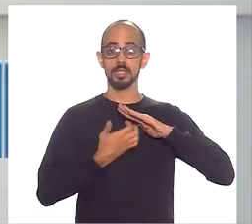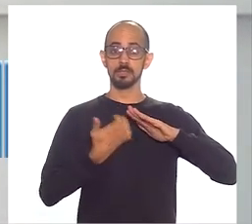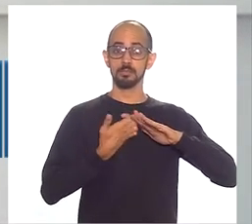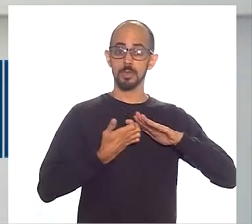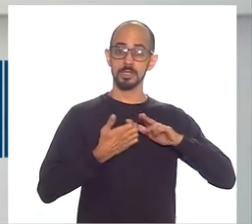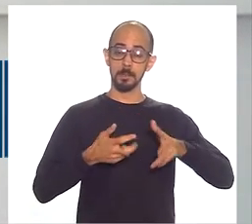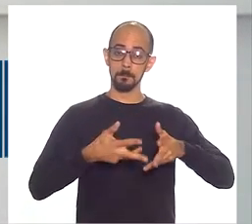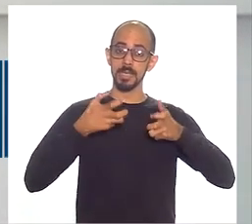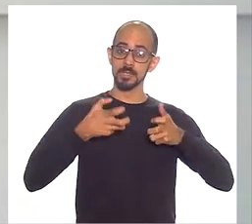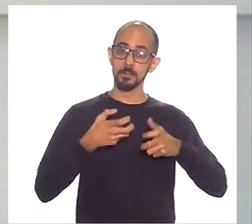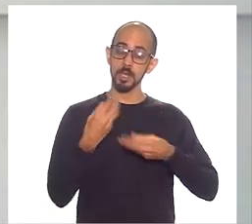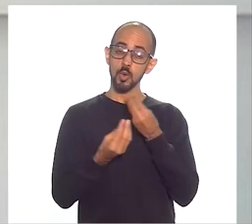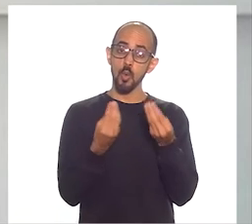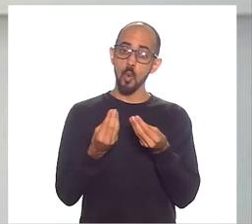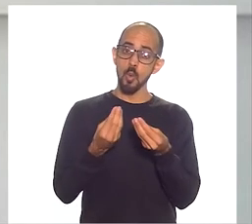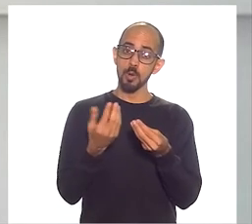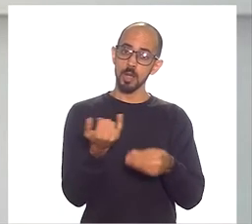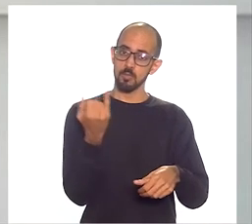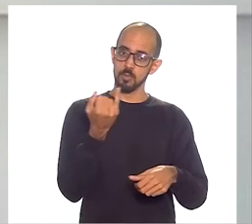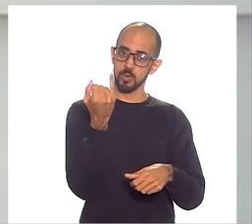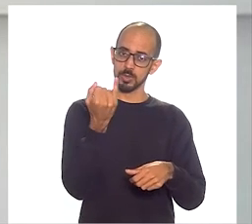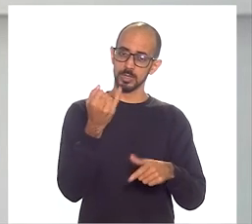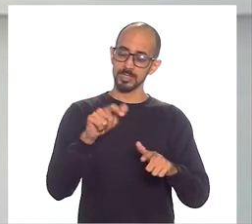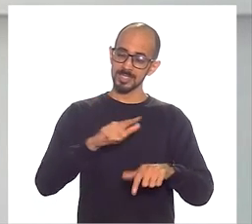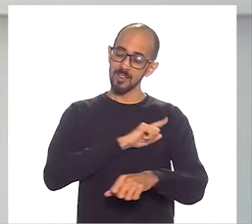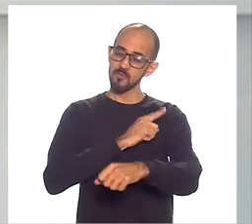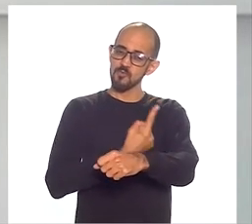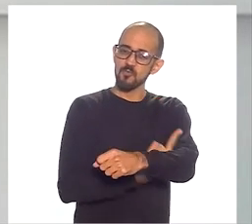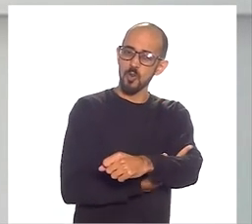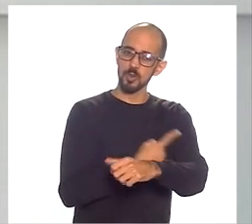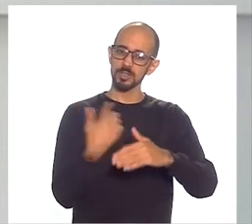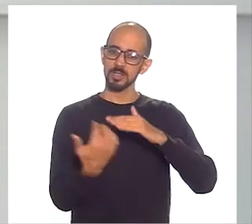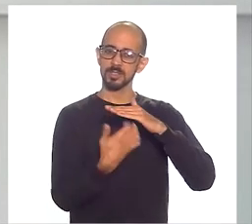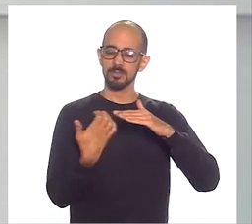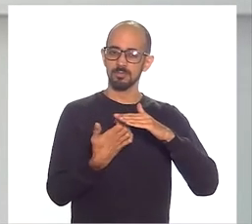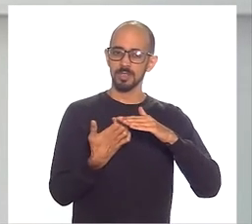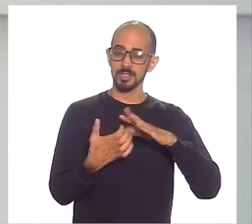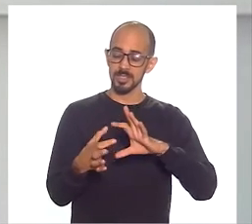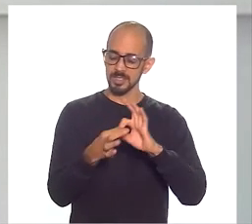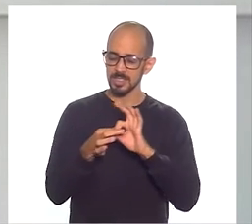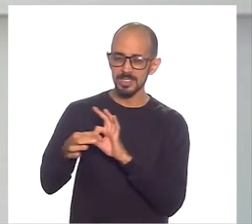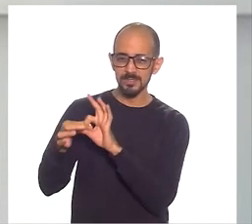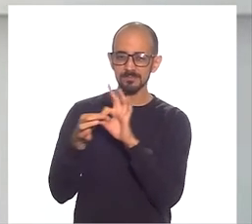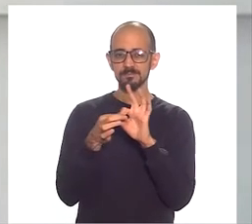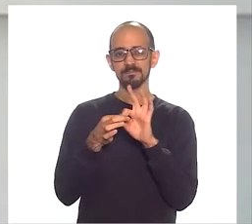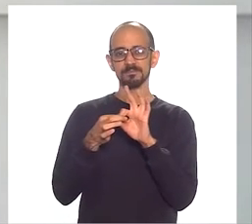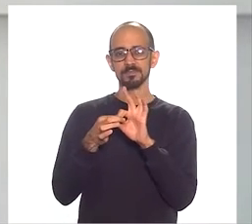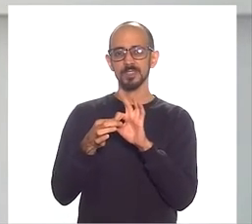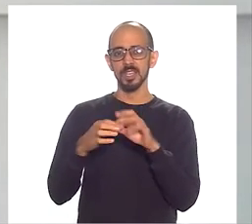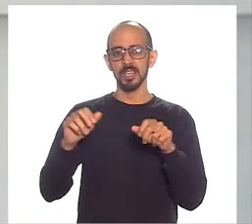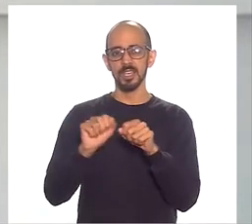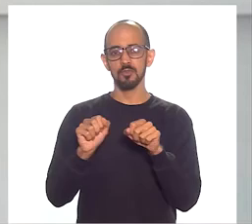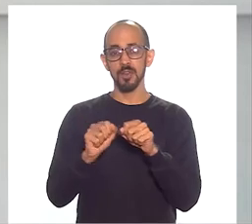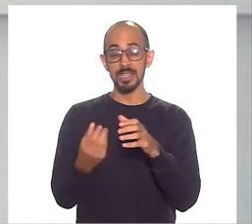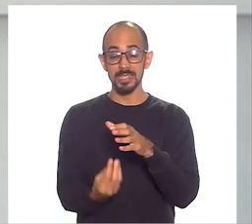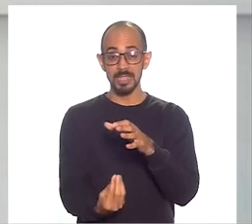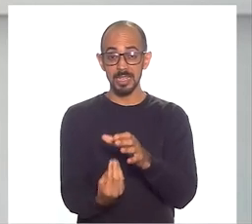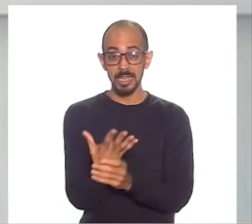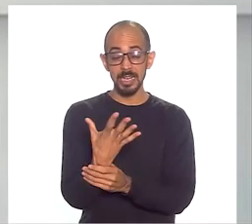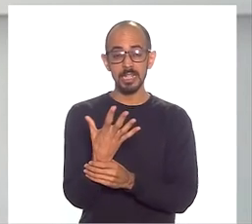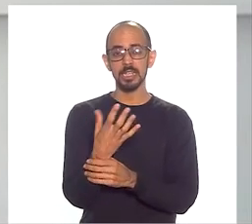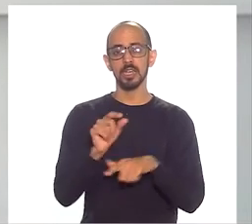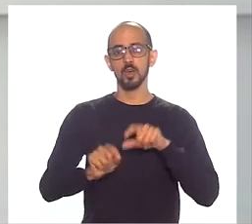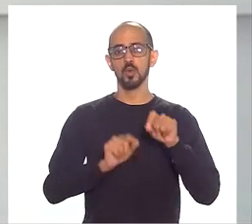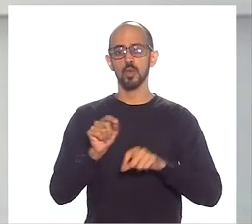empresas entenderem o tamanho da força do voluntariado empresarial, porque ele une, ele engaja, ele traz,